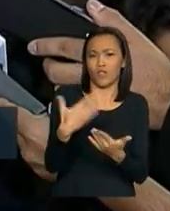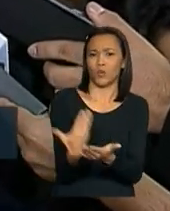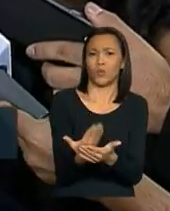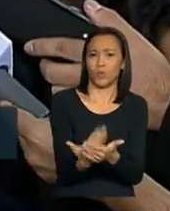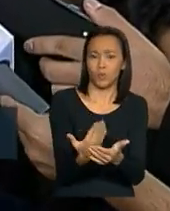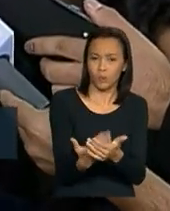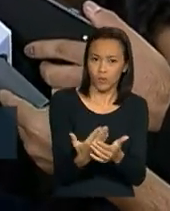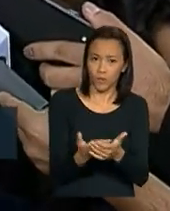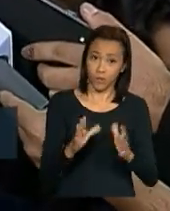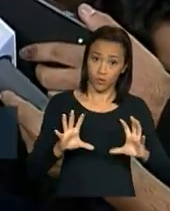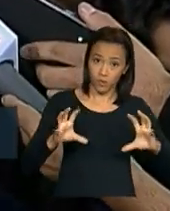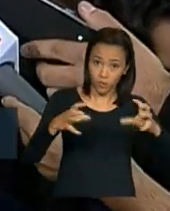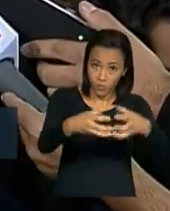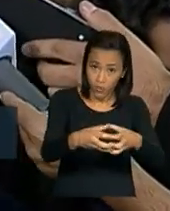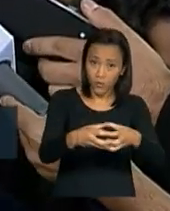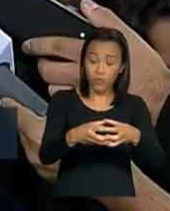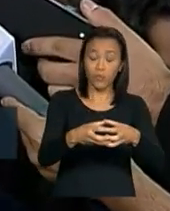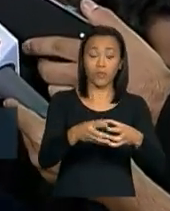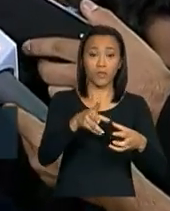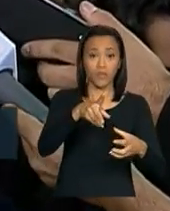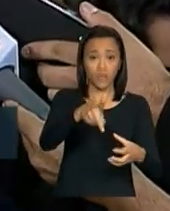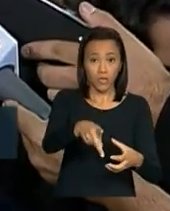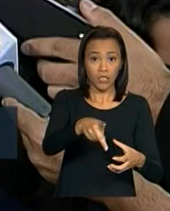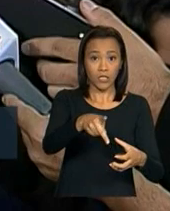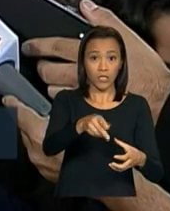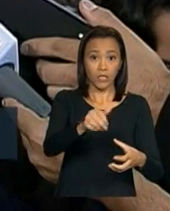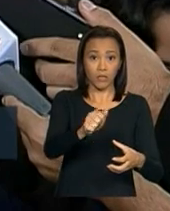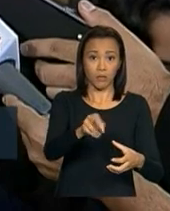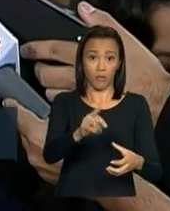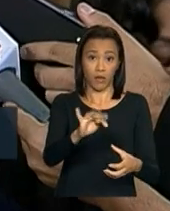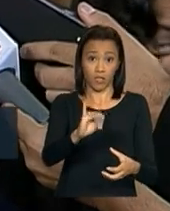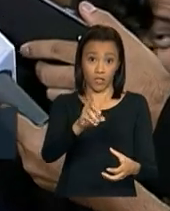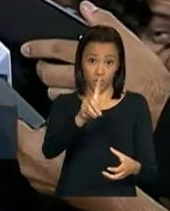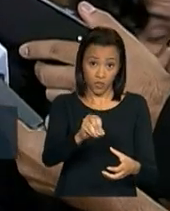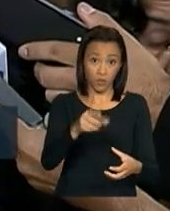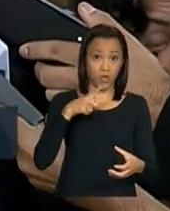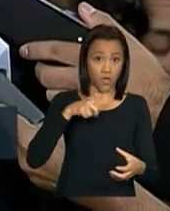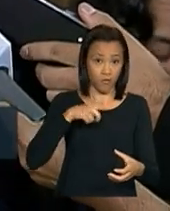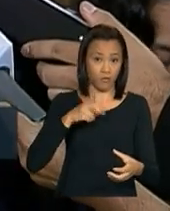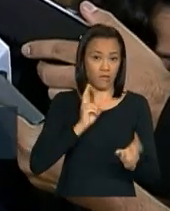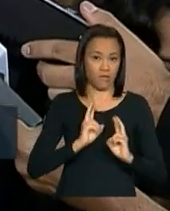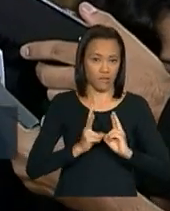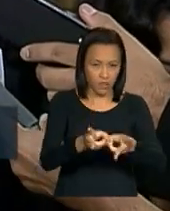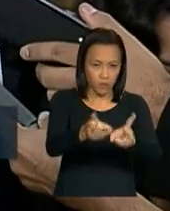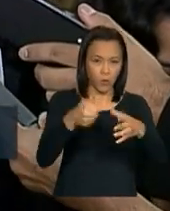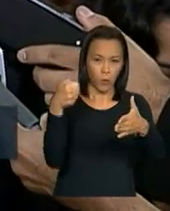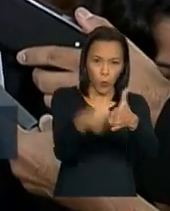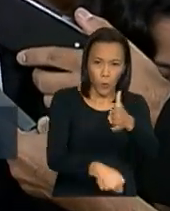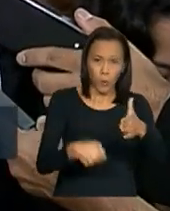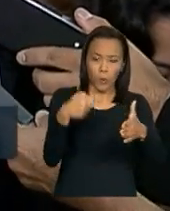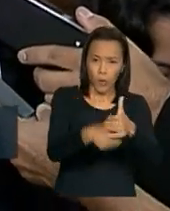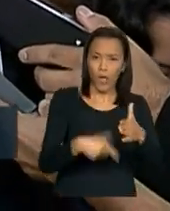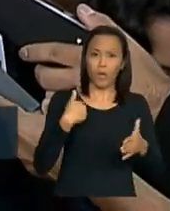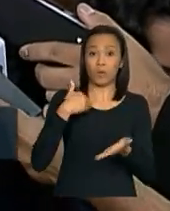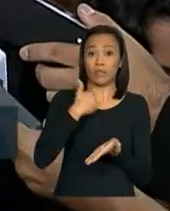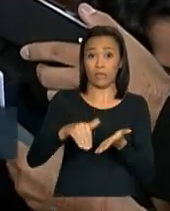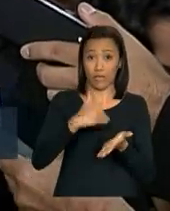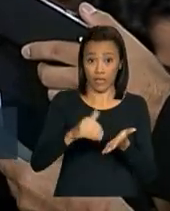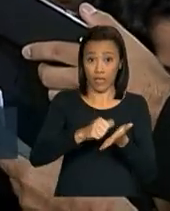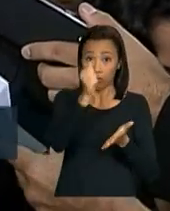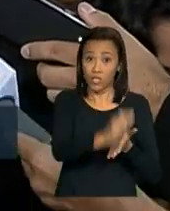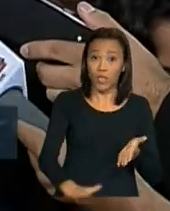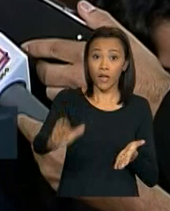política partidária. Eu tenho no partido uma tarefa que é de carregar pedra. Sou secretário-geral do PDT